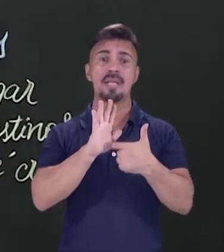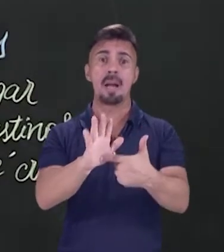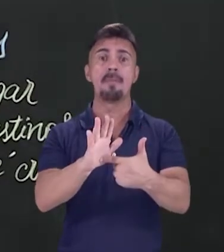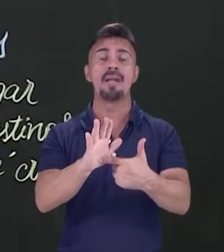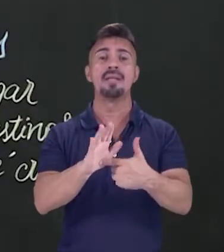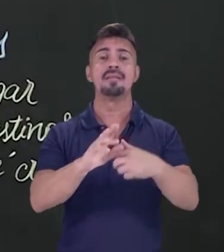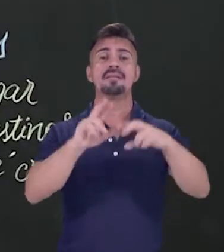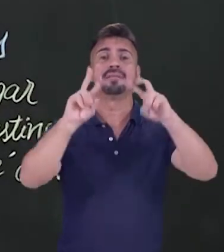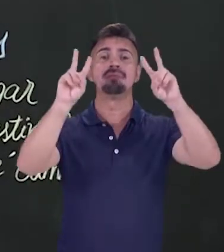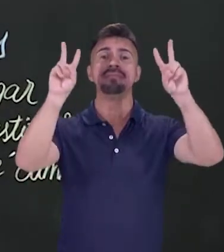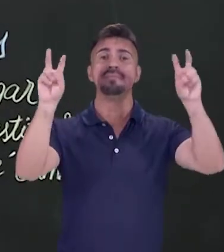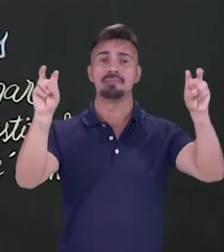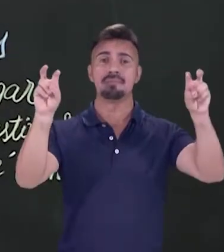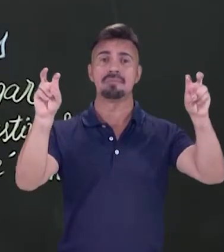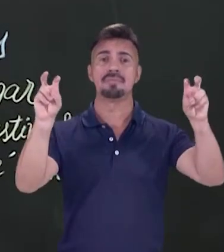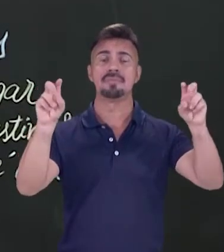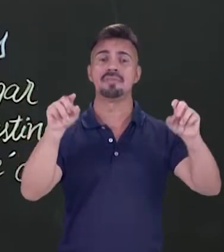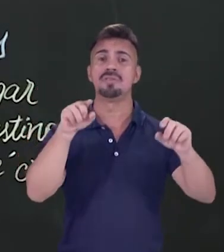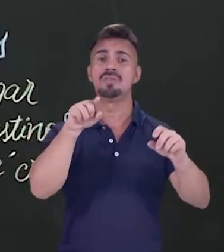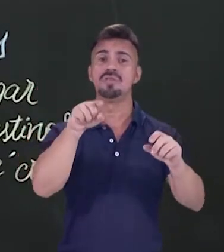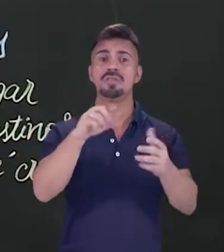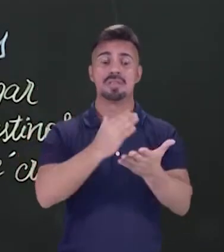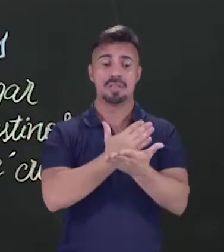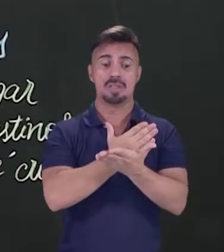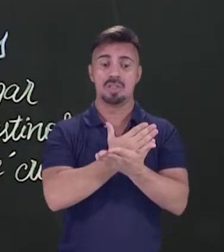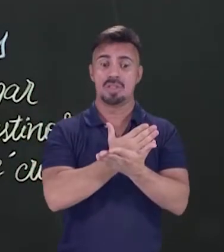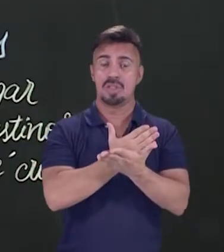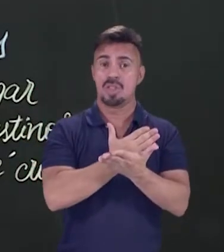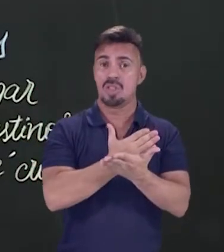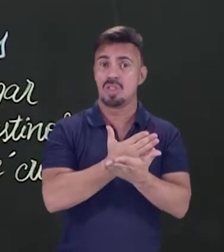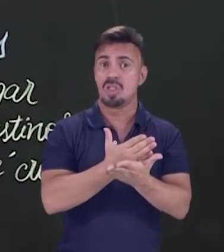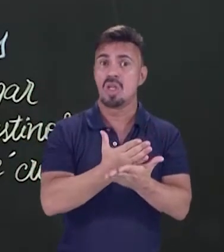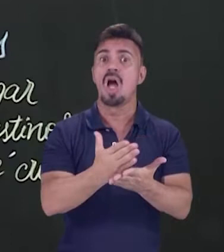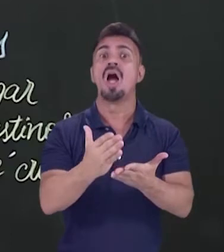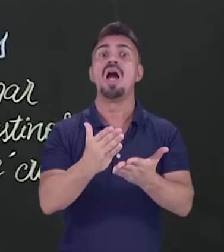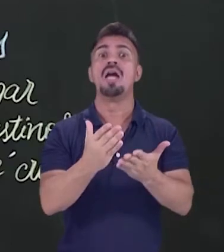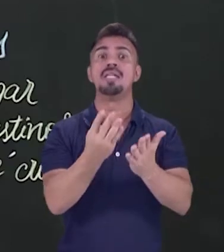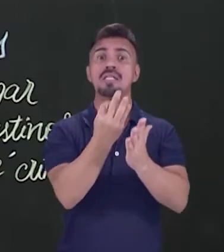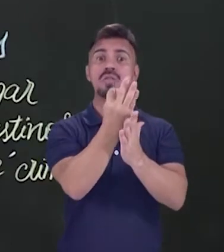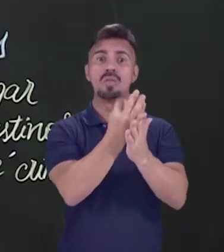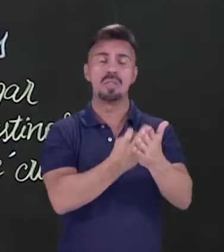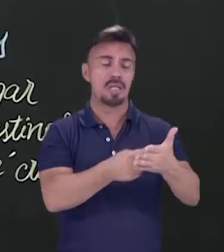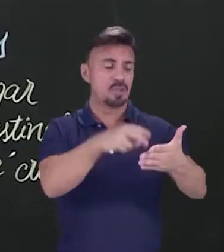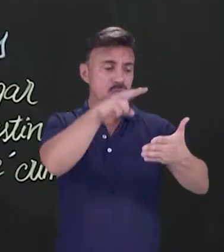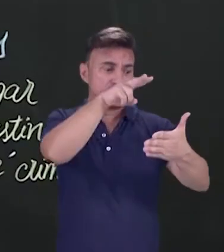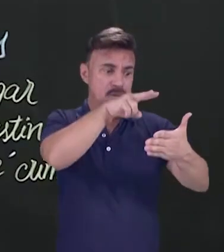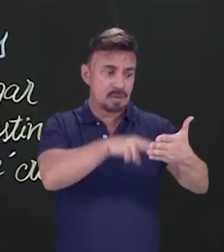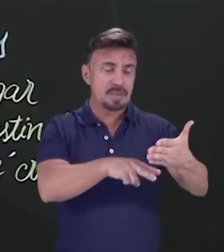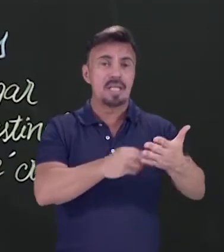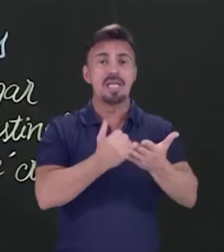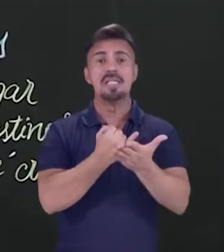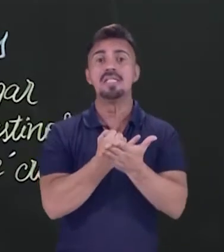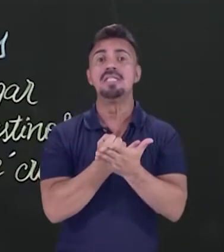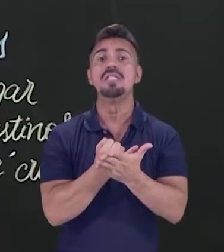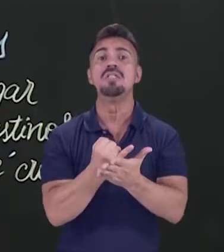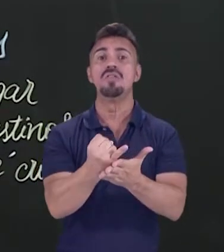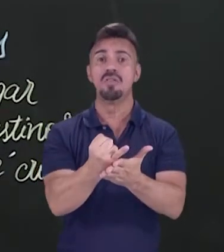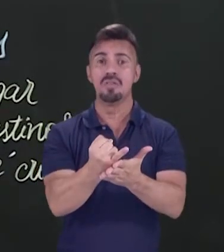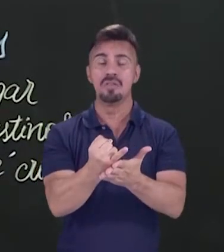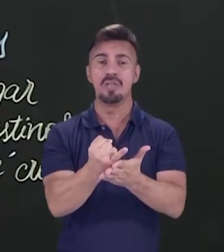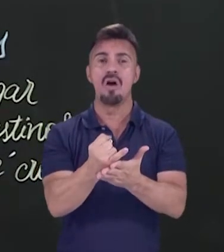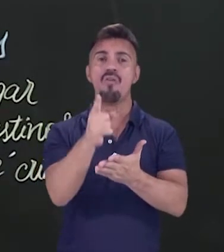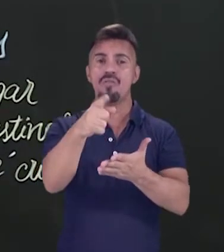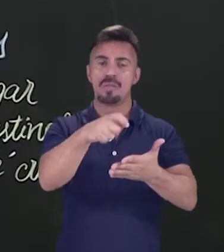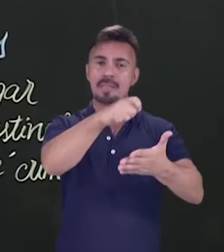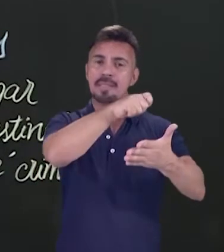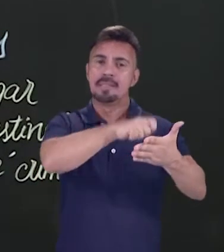apresentação da temática, ou seja, você introduz o seu leitor ao texto. Quando você faz essa introdução,